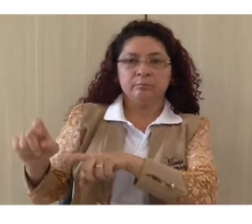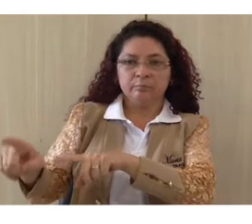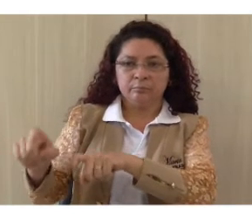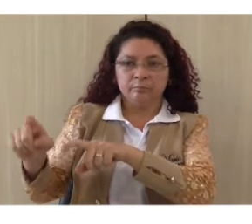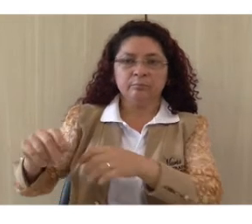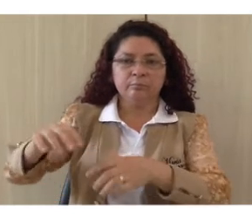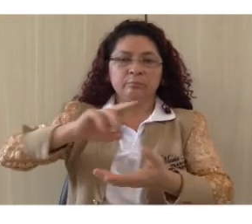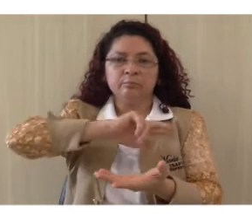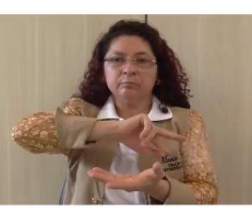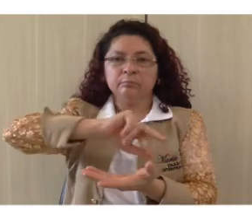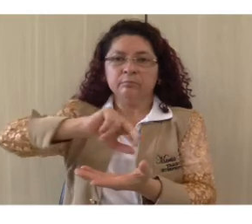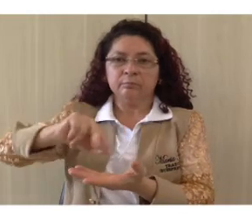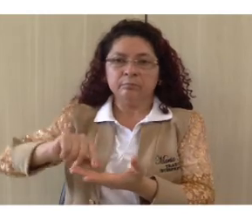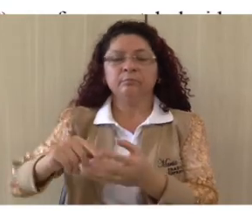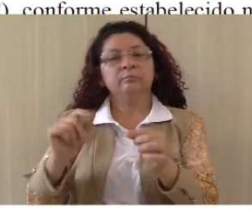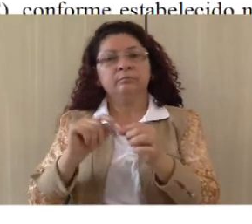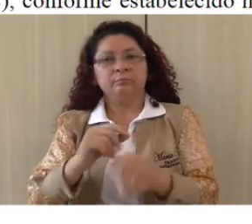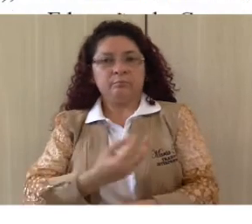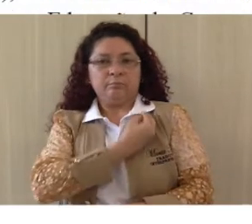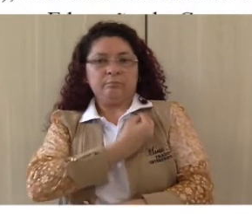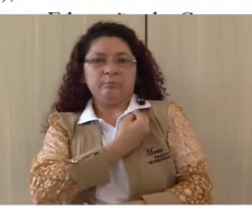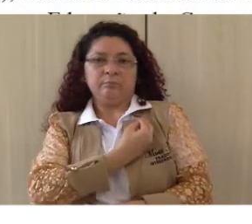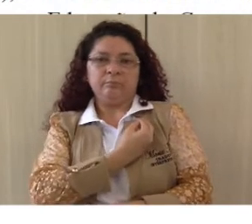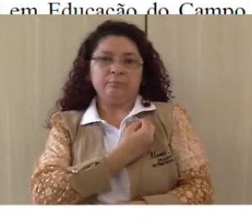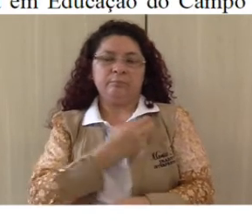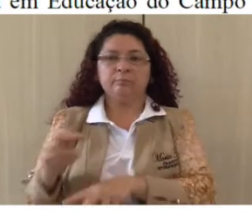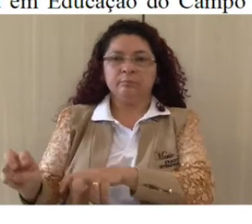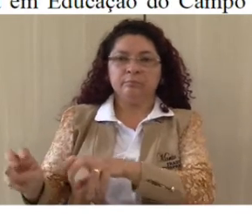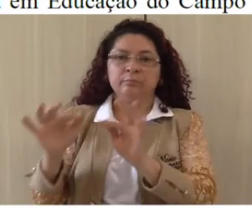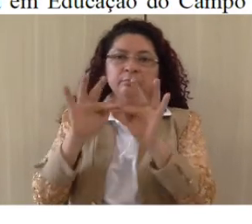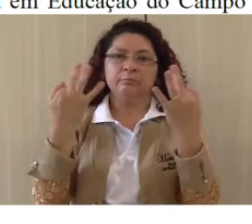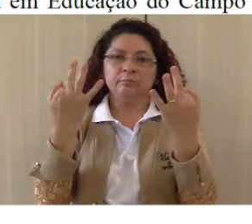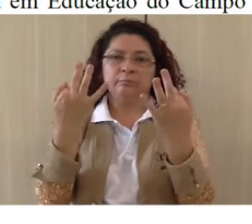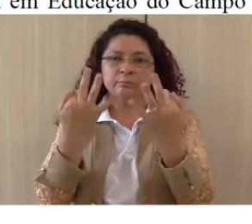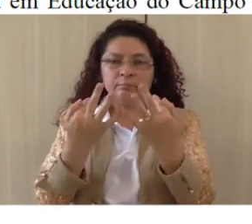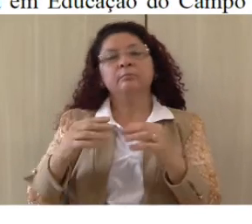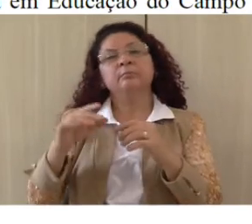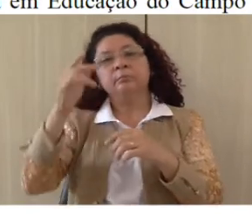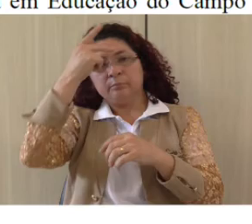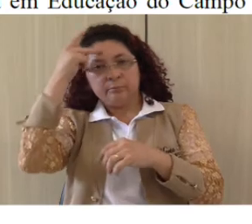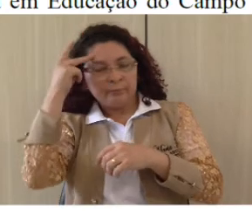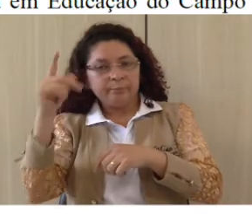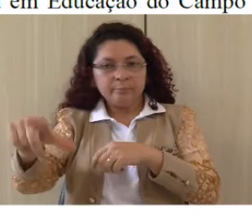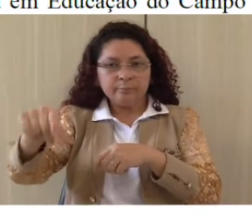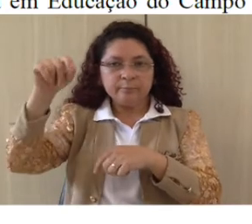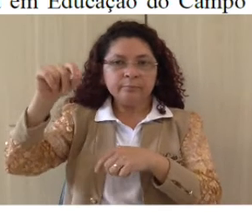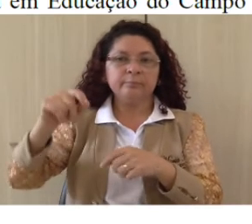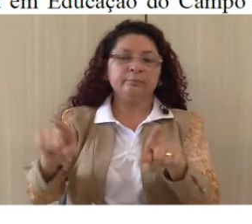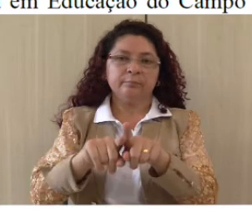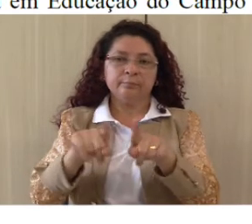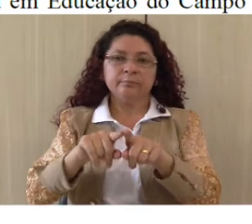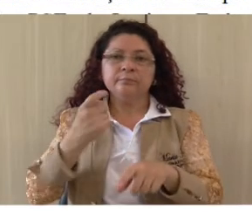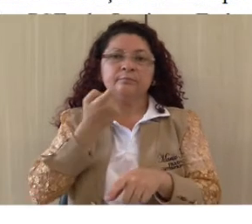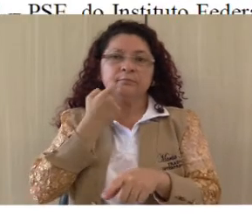mais variadas formas de produção da vida, agricultores familiares, extrativistas, pescadores